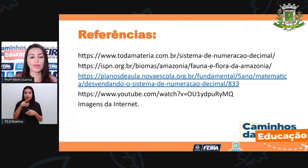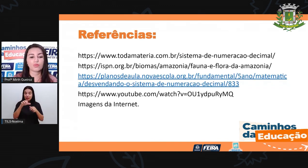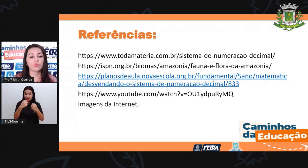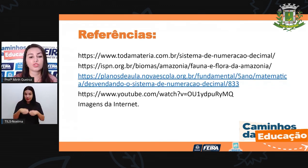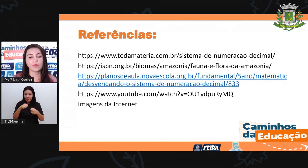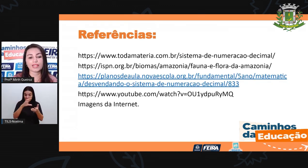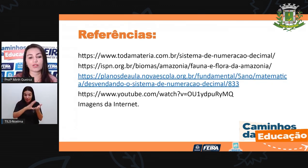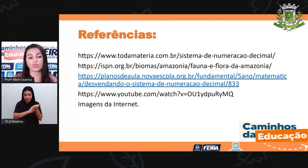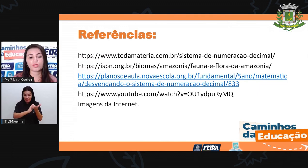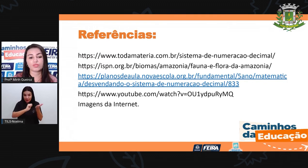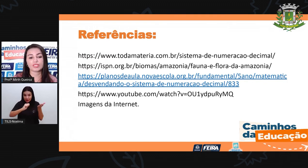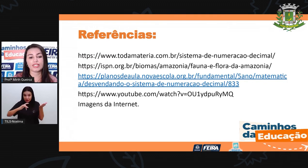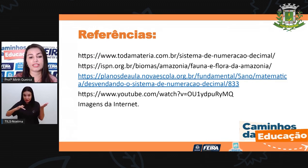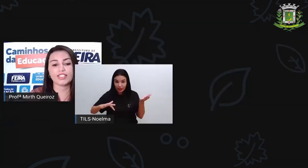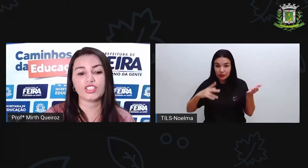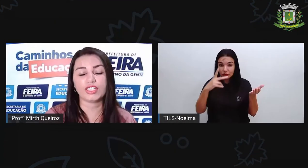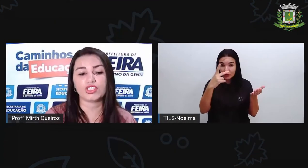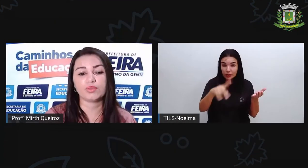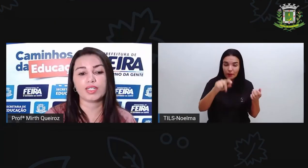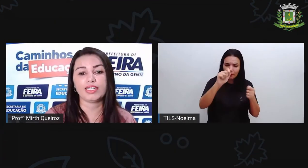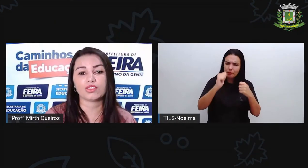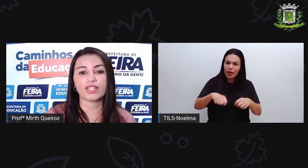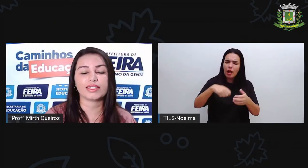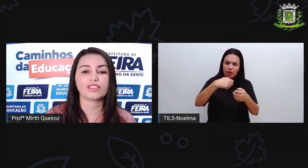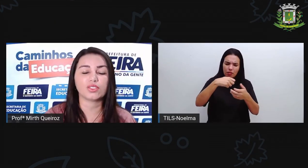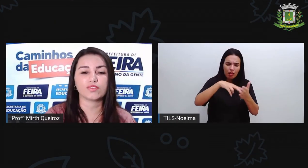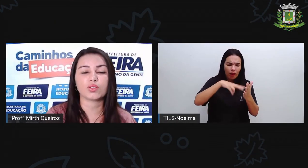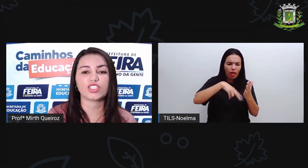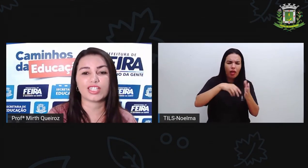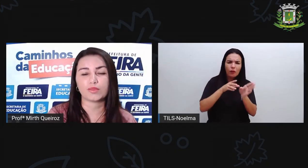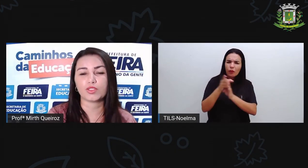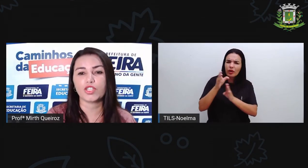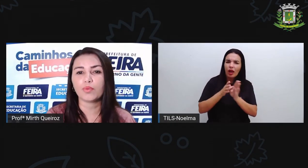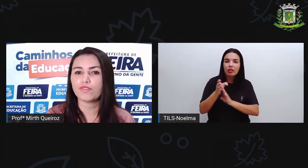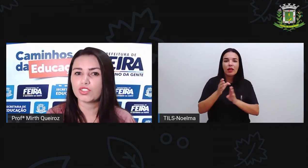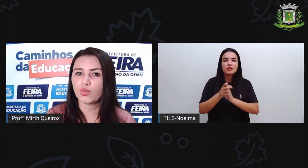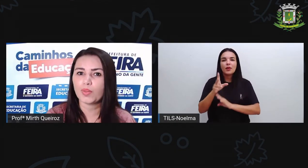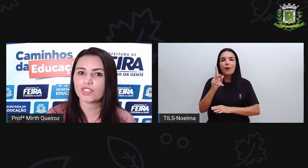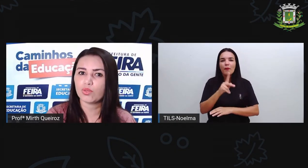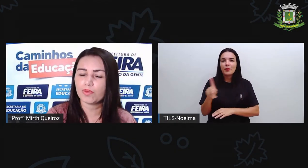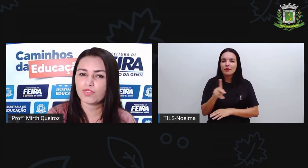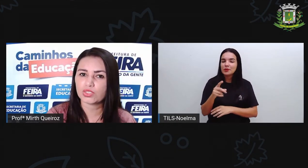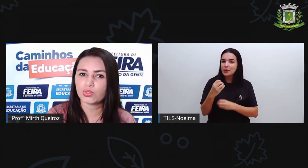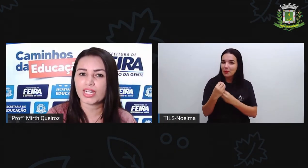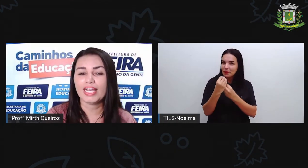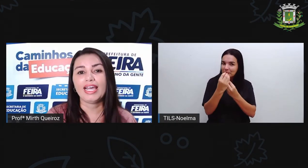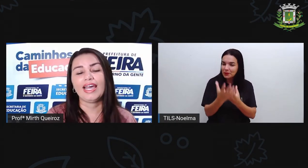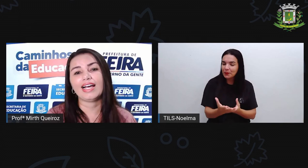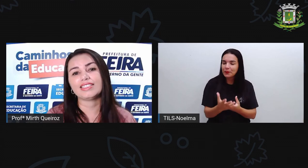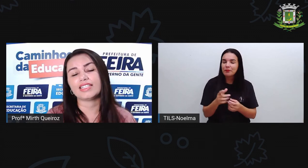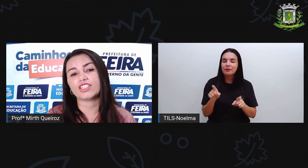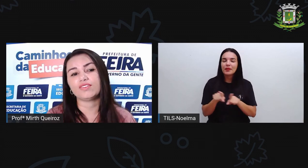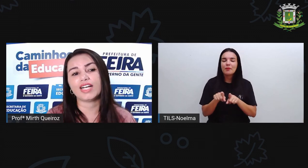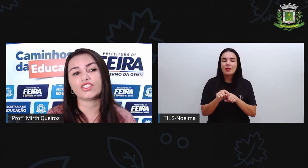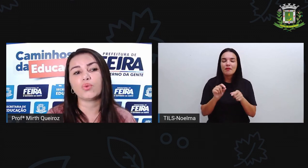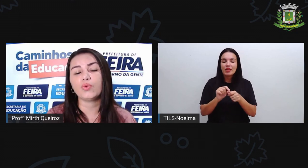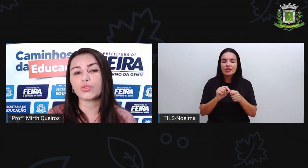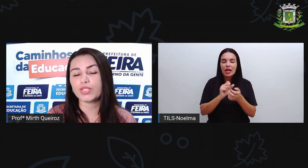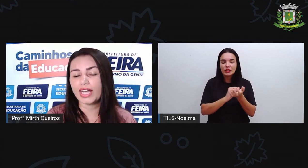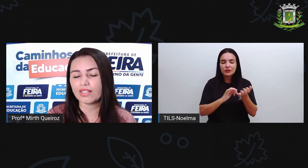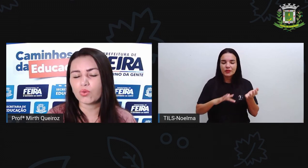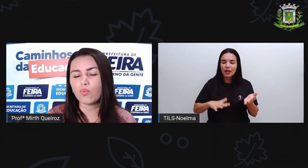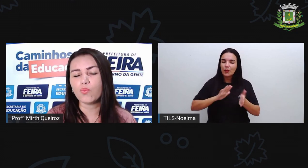vocês vão pegar o percurso para dar gosto de vocês lei direitinho aí as orientações Foram deixados pelo seu professor pela sua professora realizar